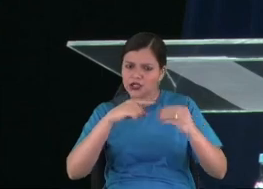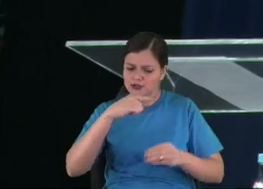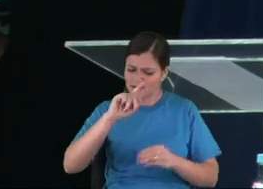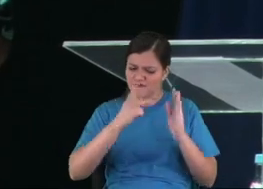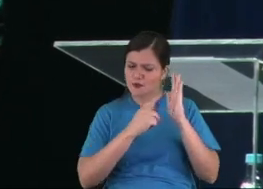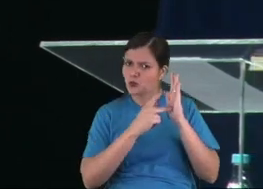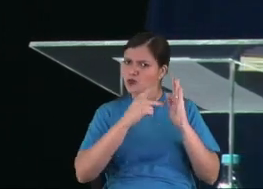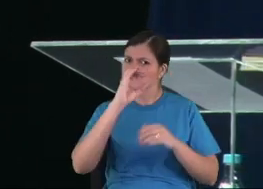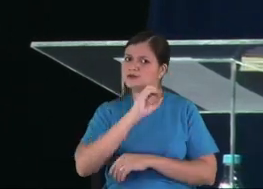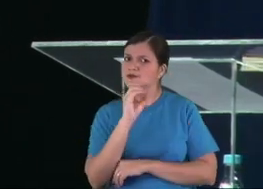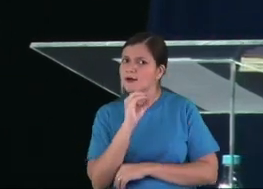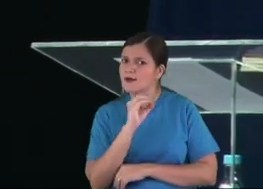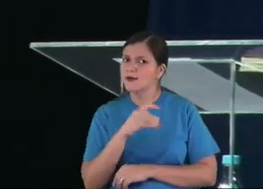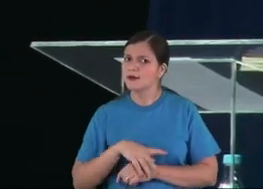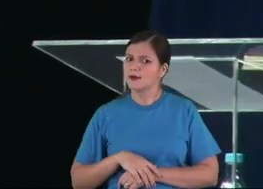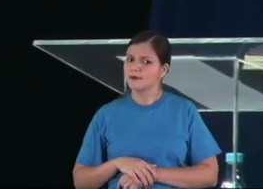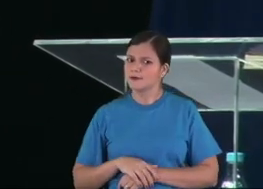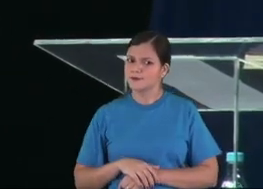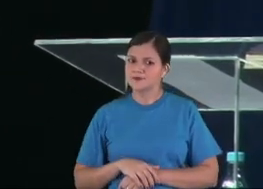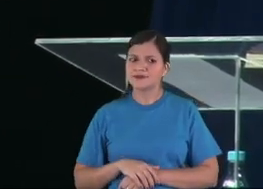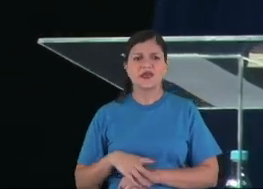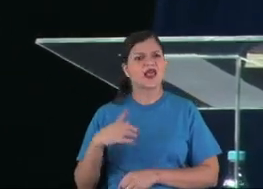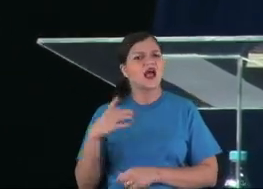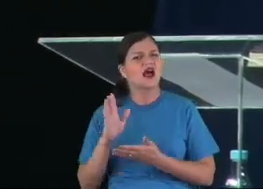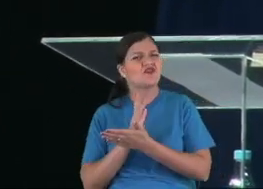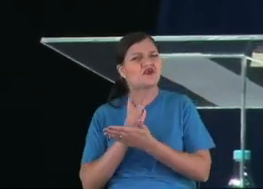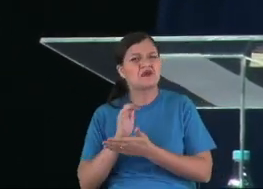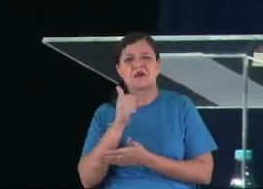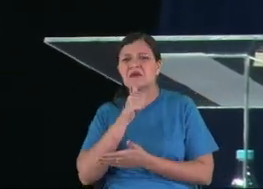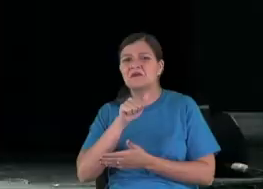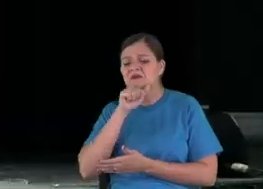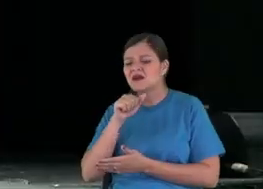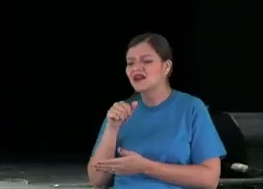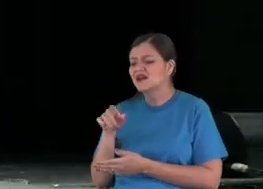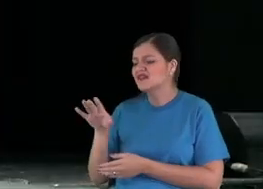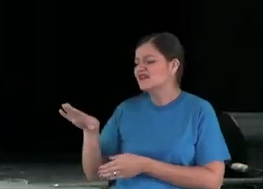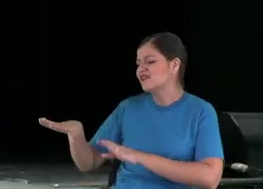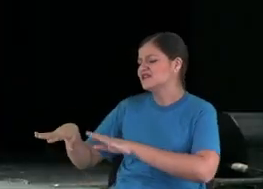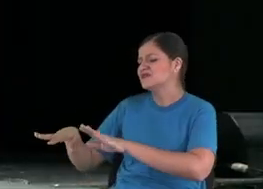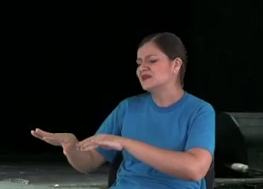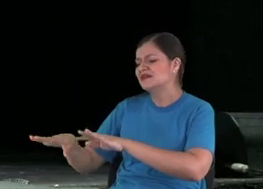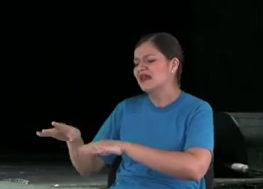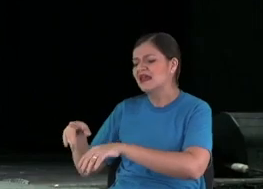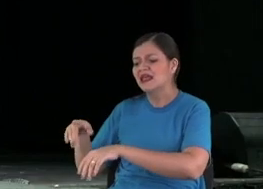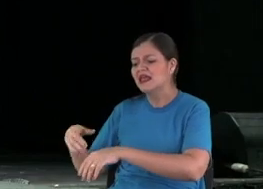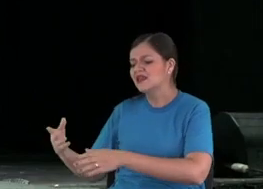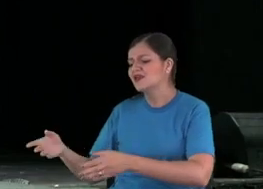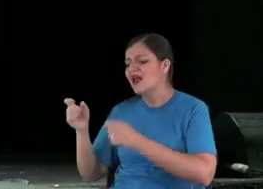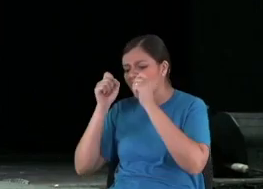Ele tem que, tem mãe que fica meia hora adulando o filho para acordar,